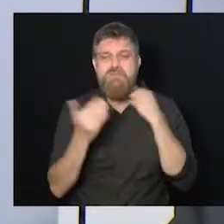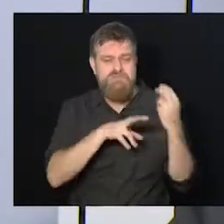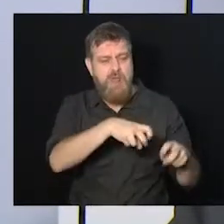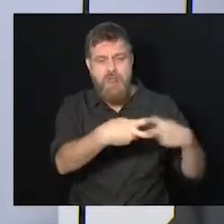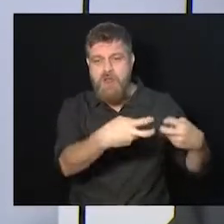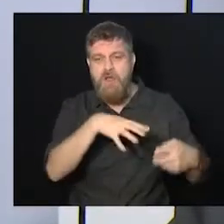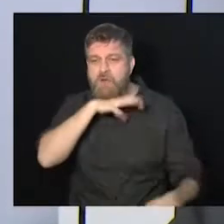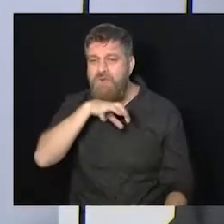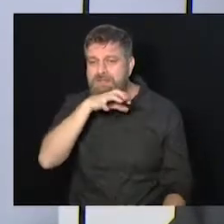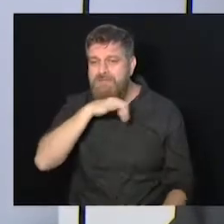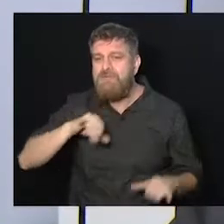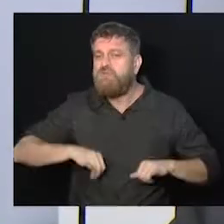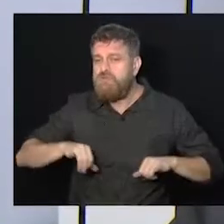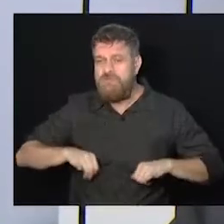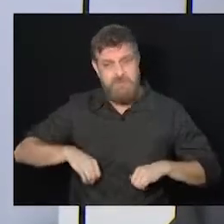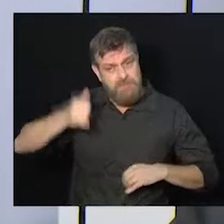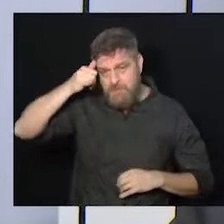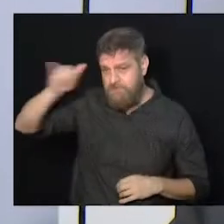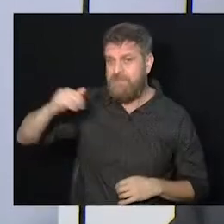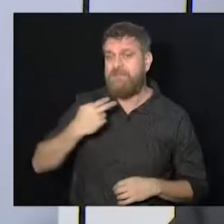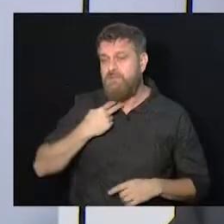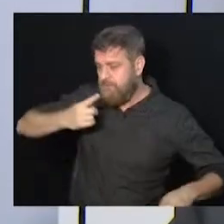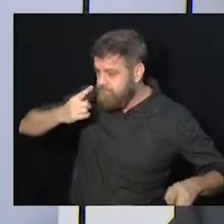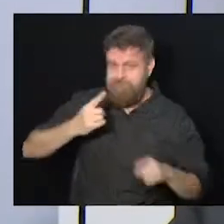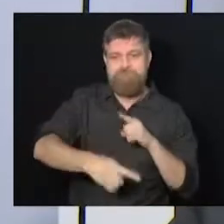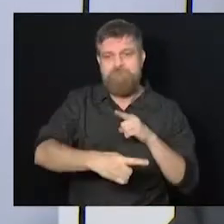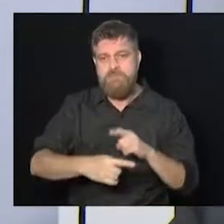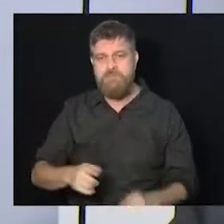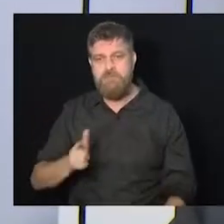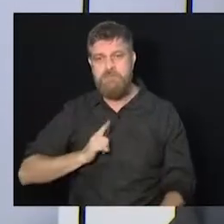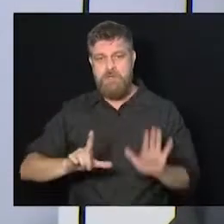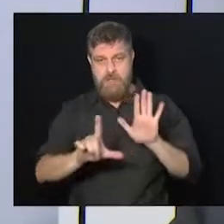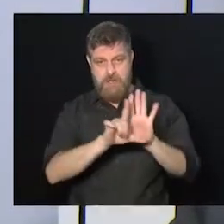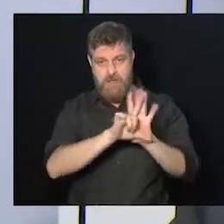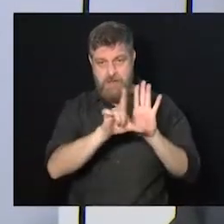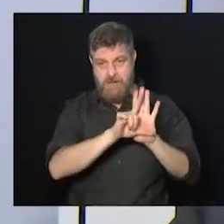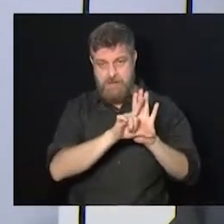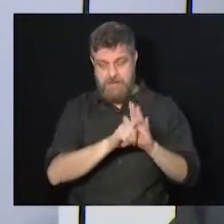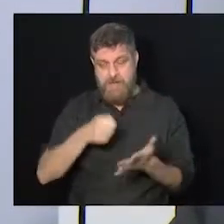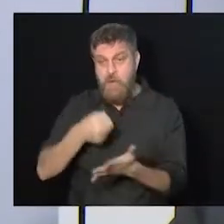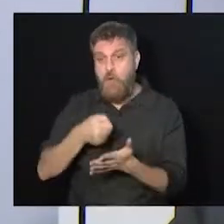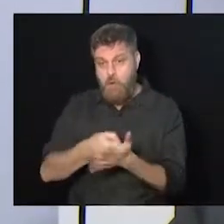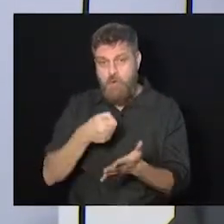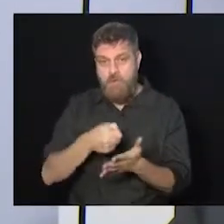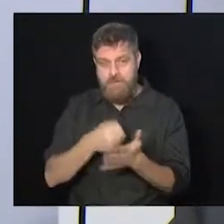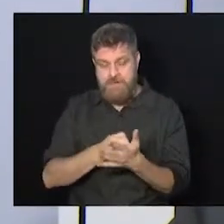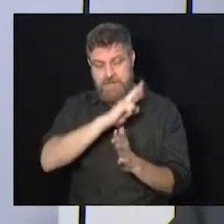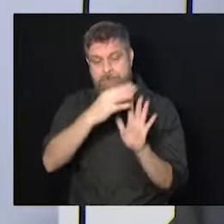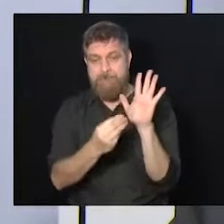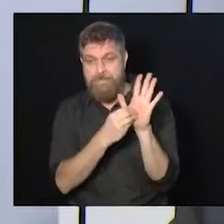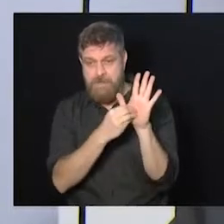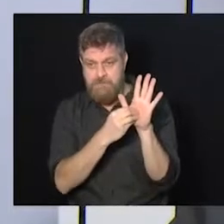submetam os animais à crueldade. Então, existe além da coletividade, que é obrigada a cuidar do meio